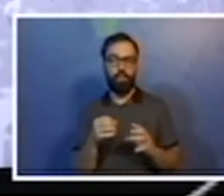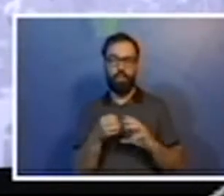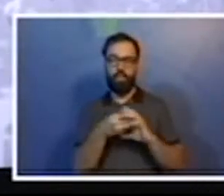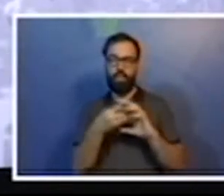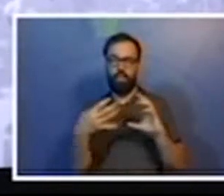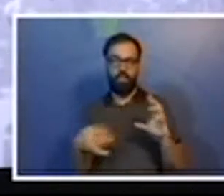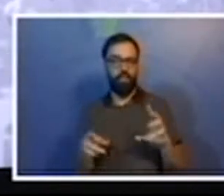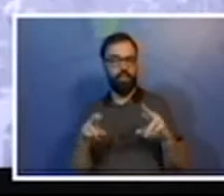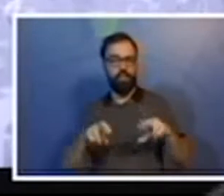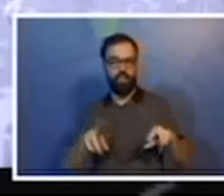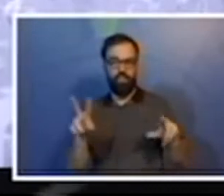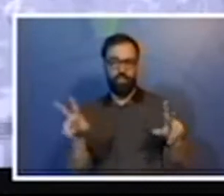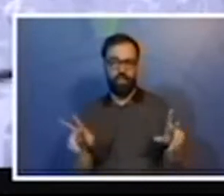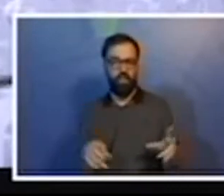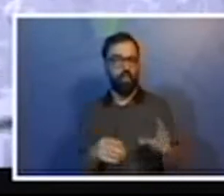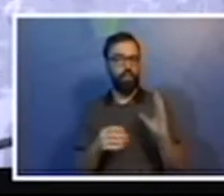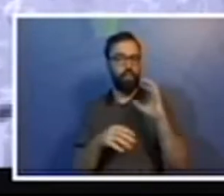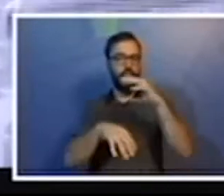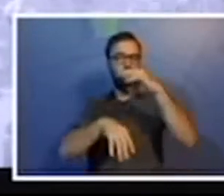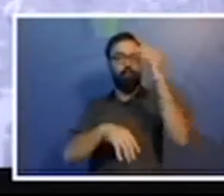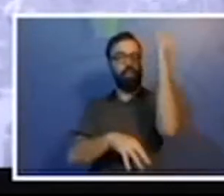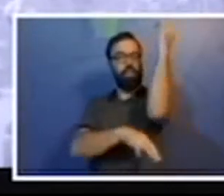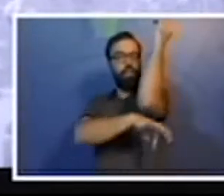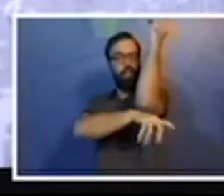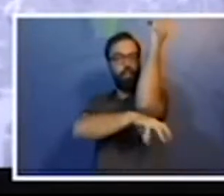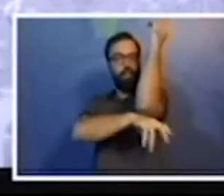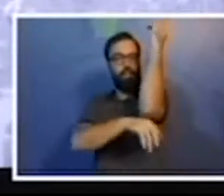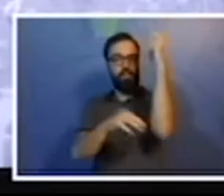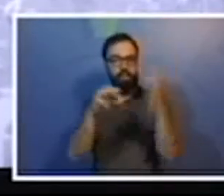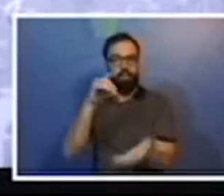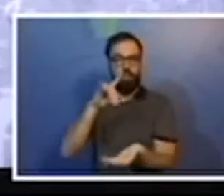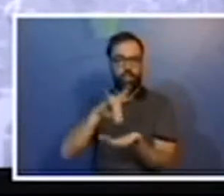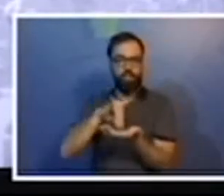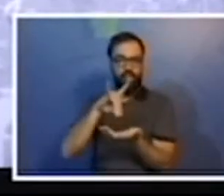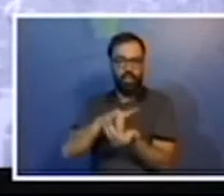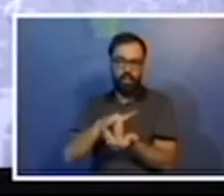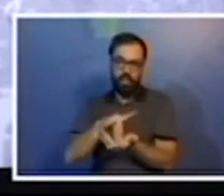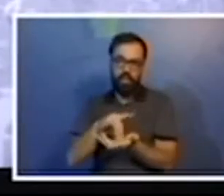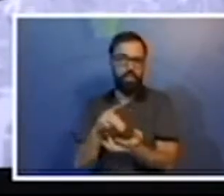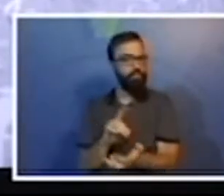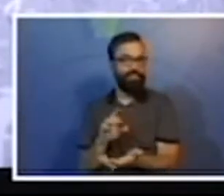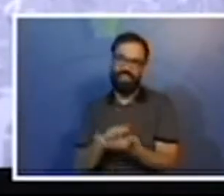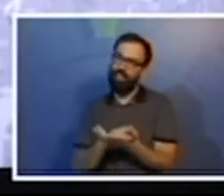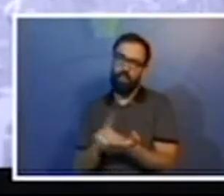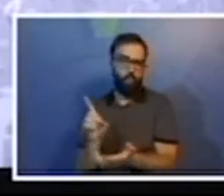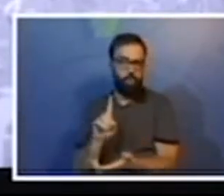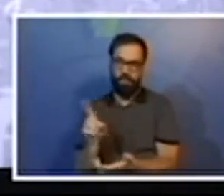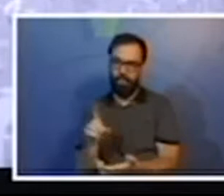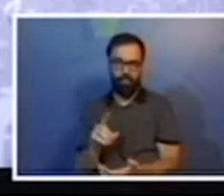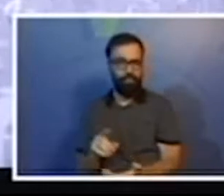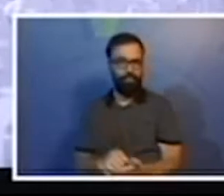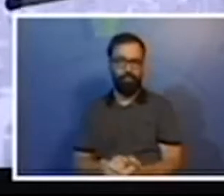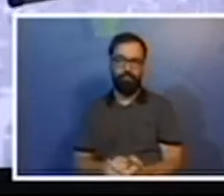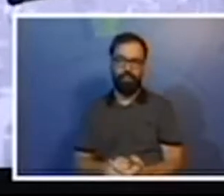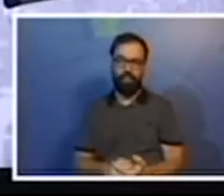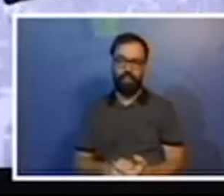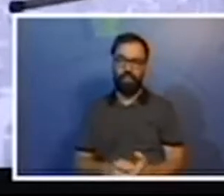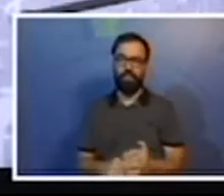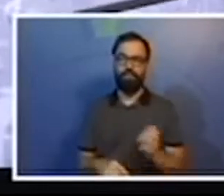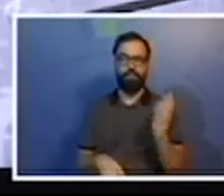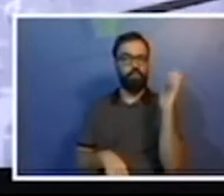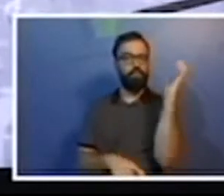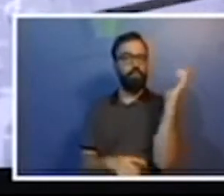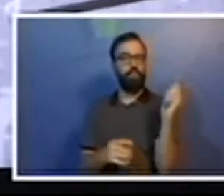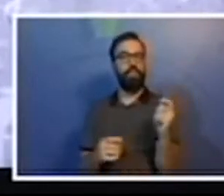não tem raiz verdadeira porque no interior da raiz das raízes caules e folhas não tem os tecidos condutores